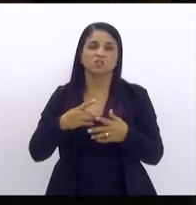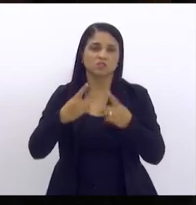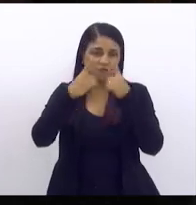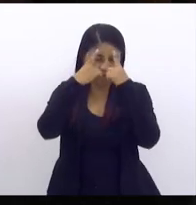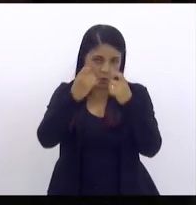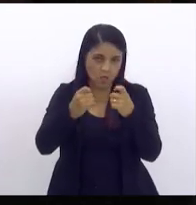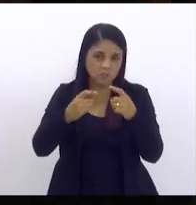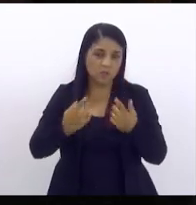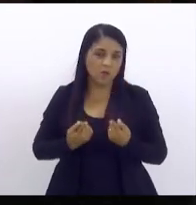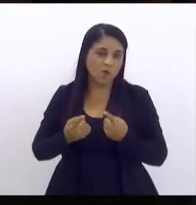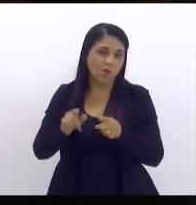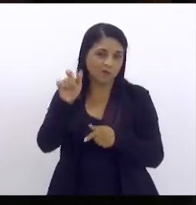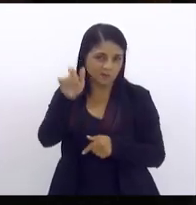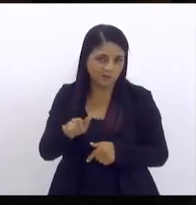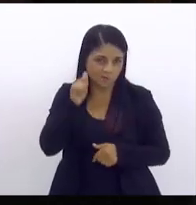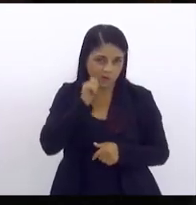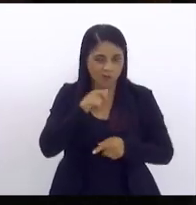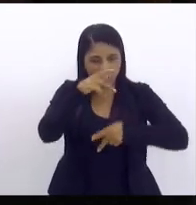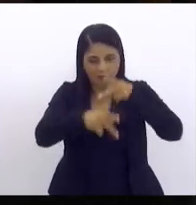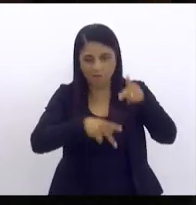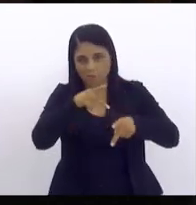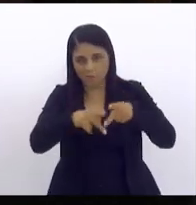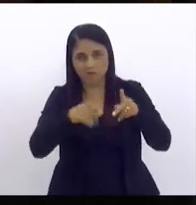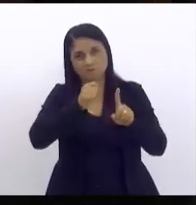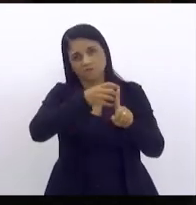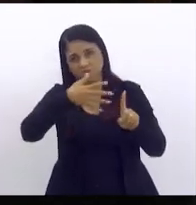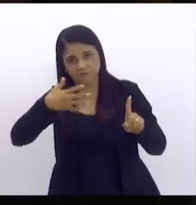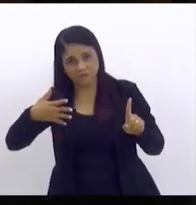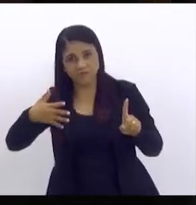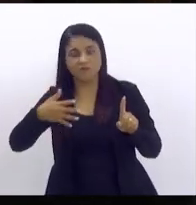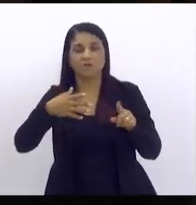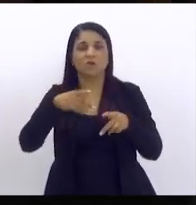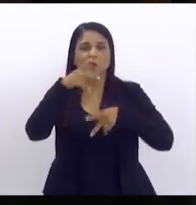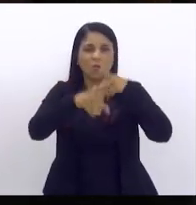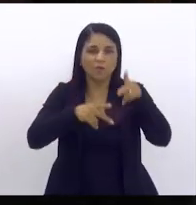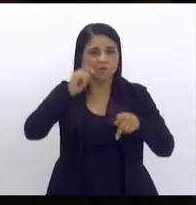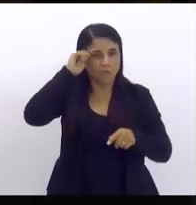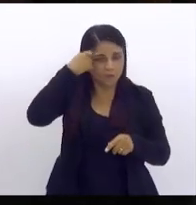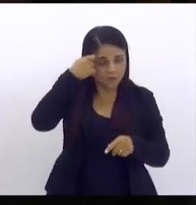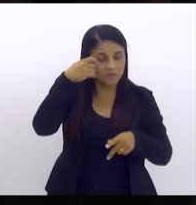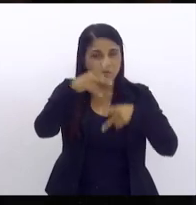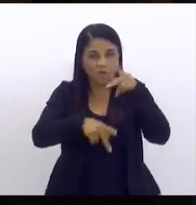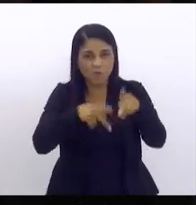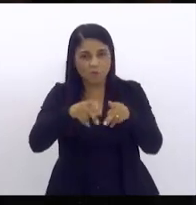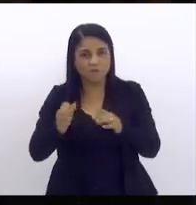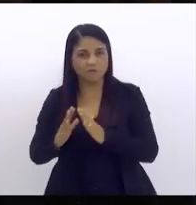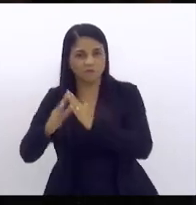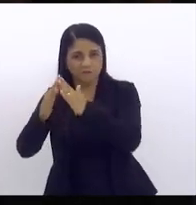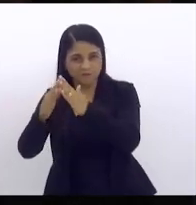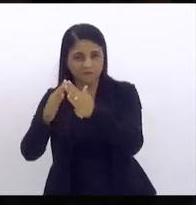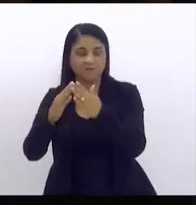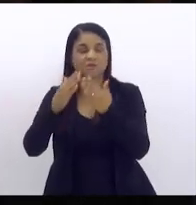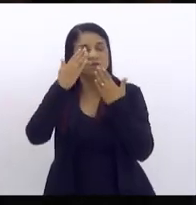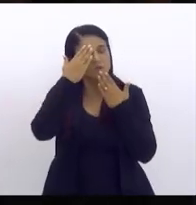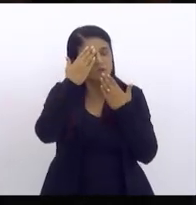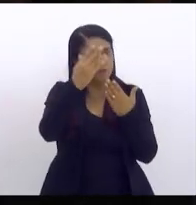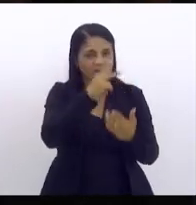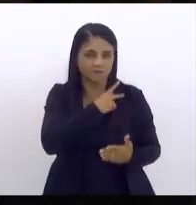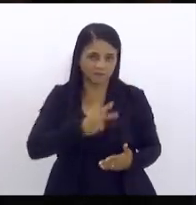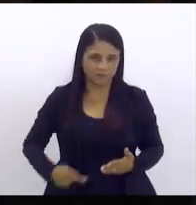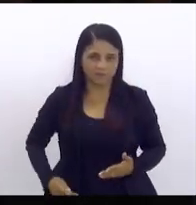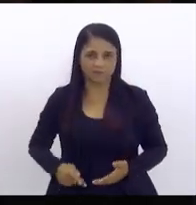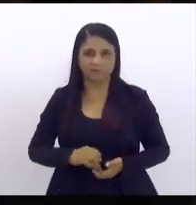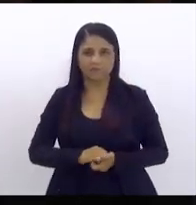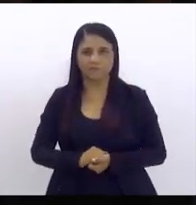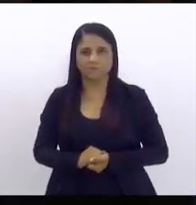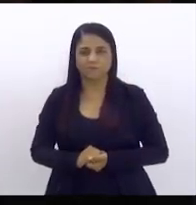as nossas mulheres, quanto a nossa população LGBTQIA+, quanto o povo preto, quanto o povo da favela e da periferia. Muito obrigada, senhor